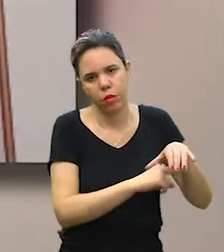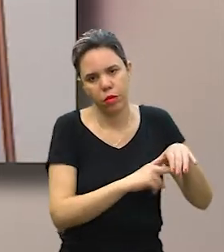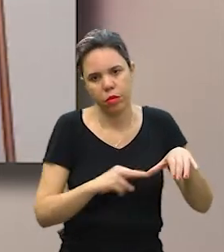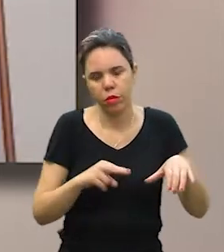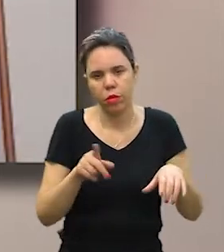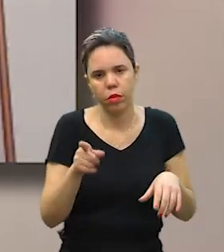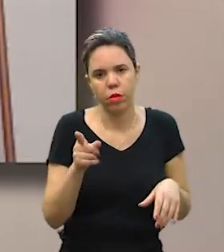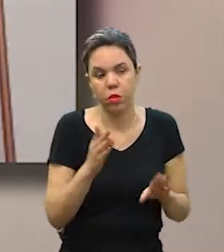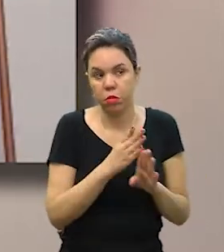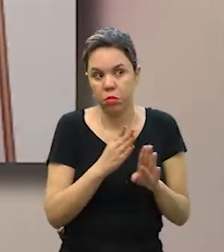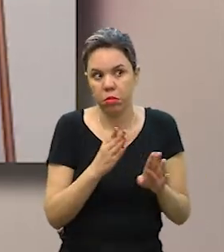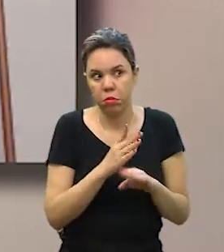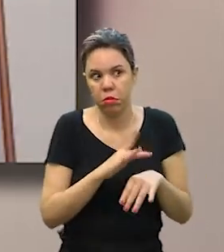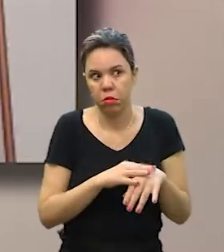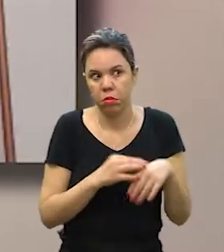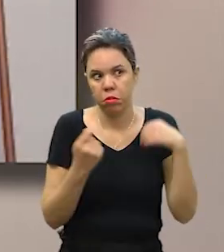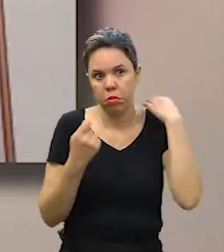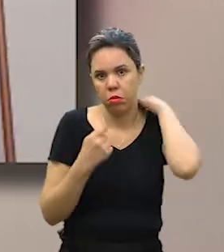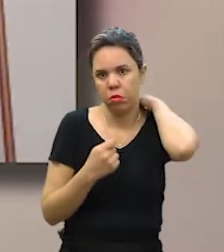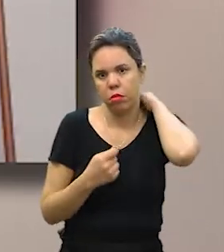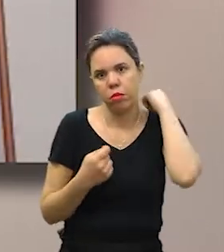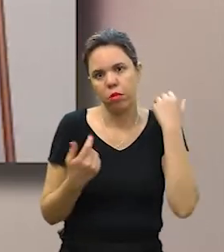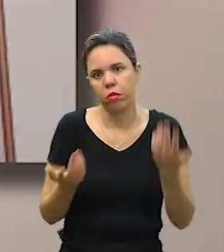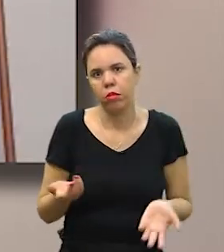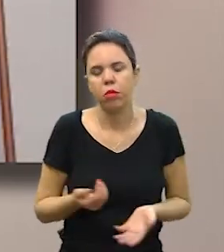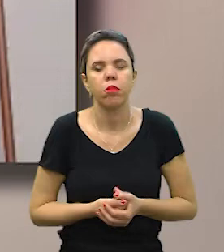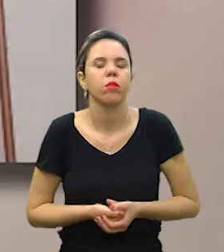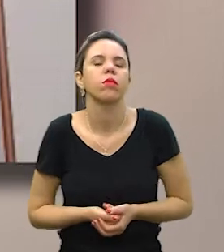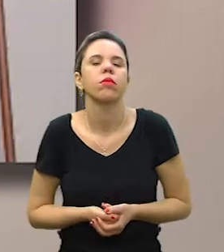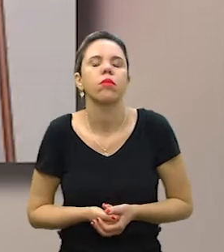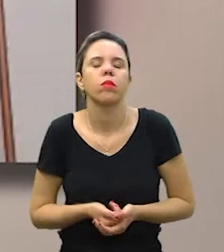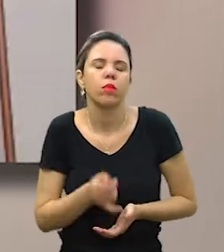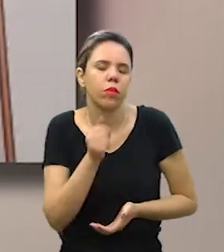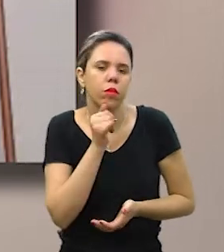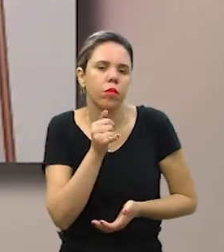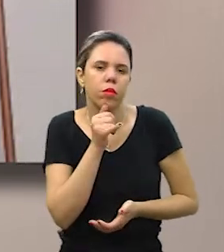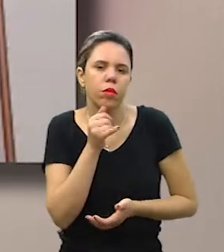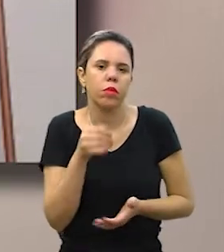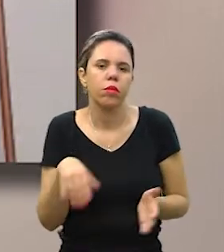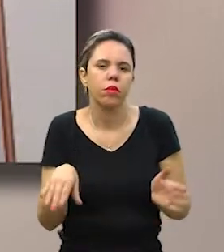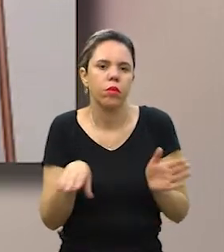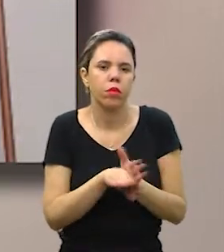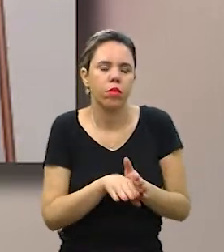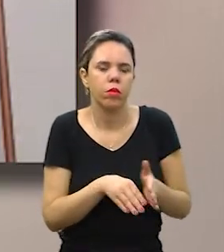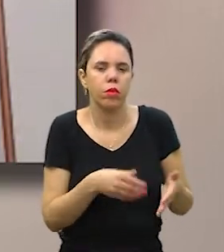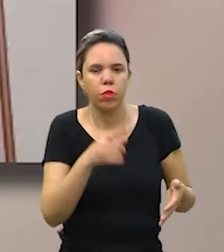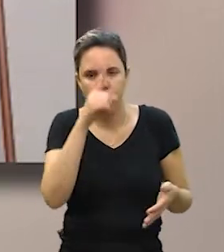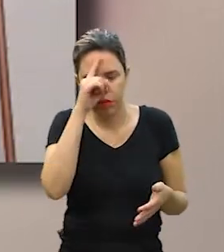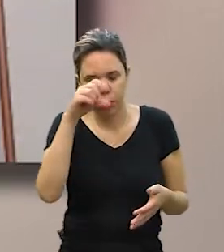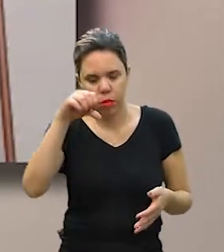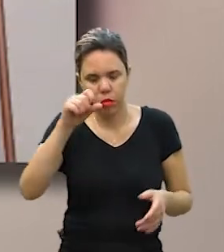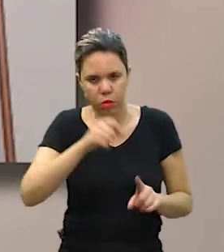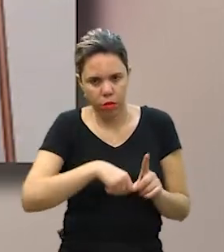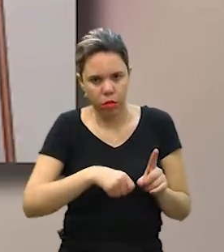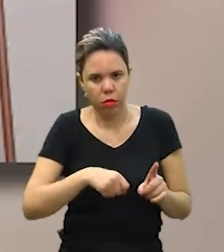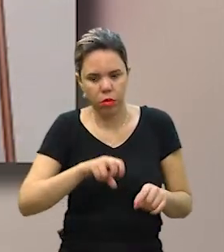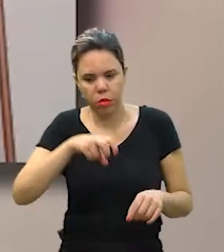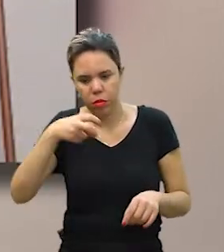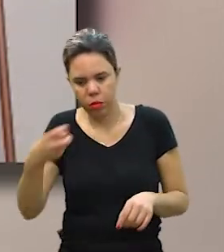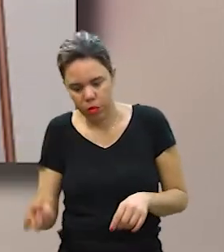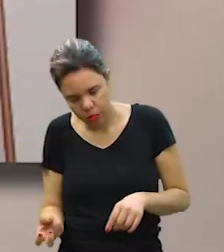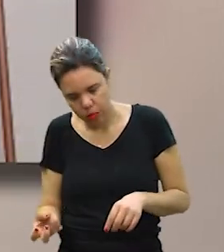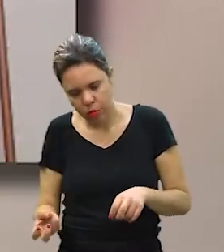direta, porque você suspeita de uma lesão grave, tá? Então, por exemplo, se chegou lá um bebê de 9 meses, que